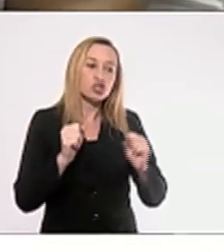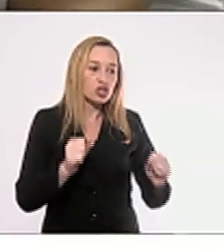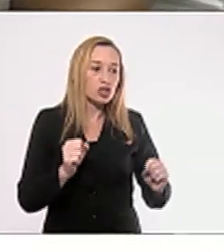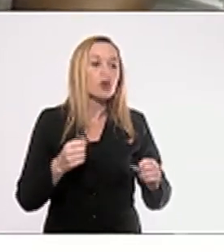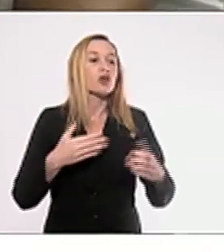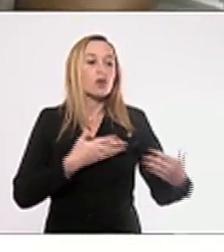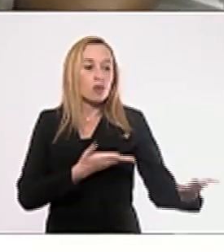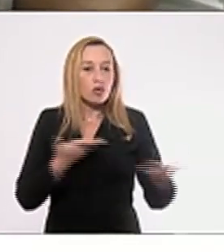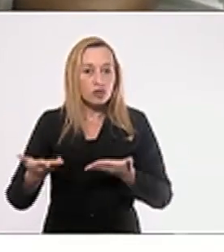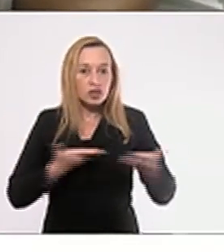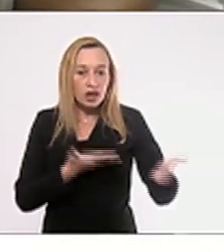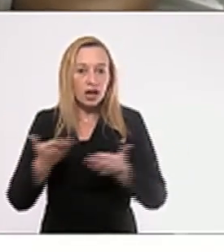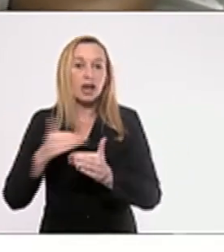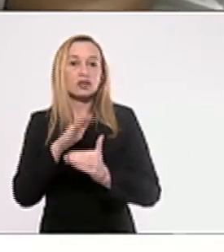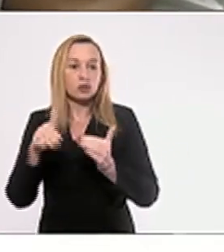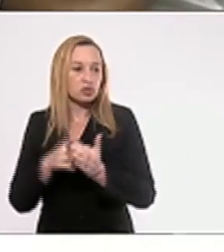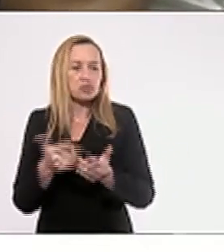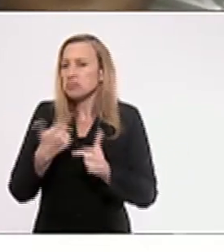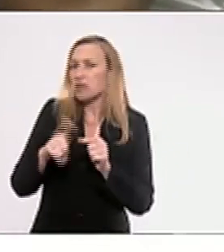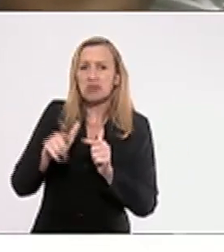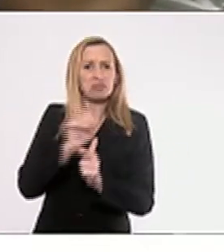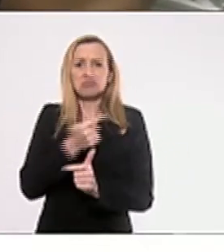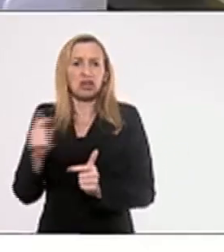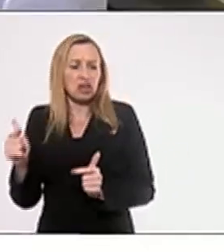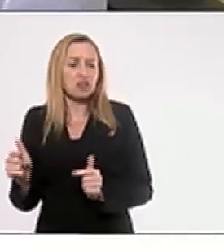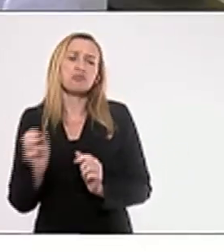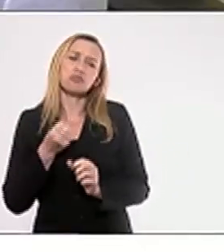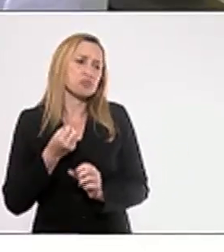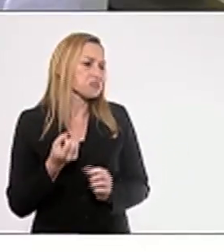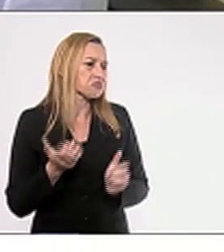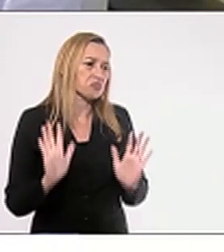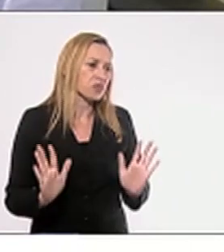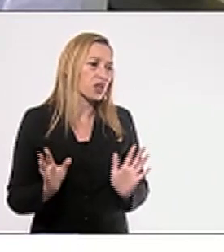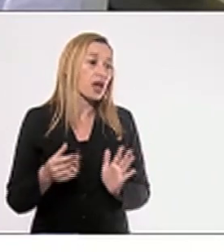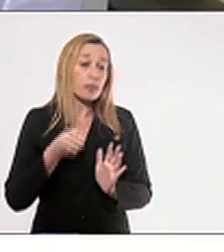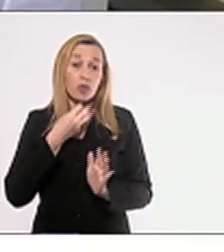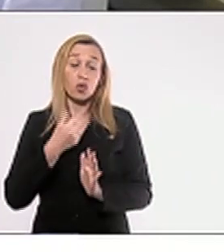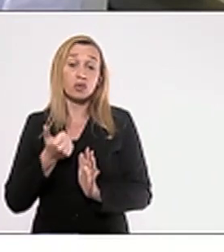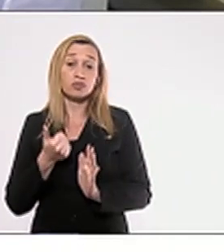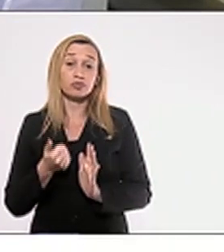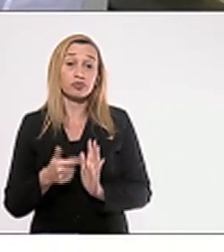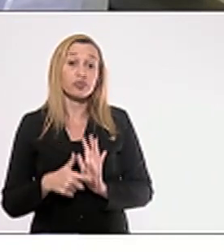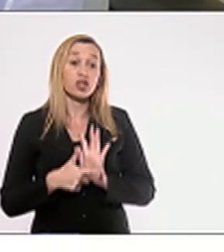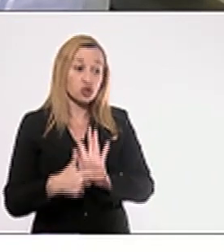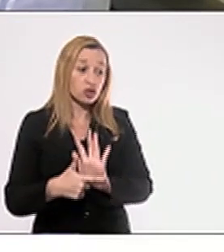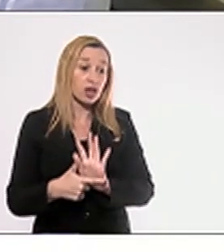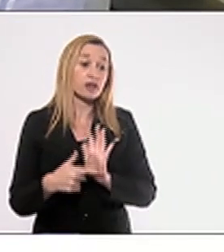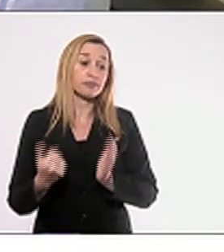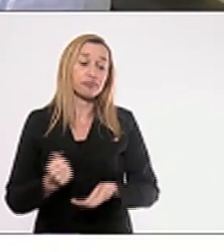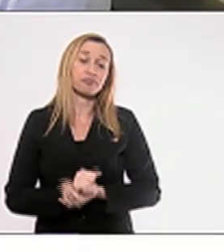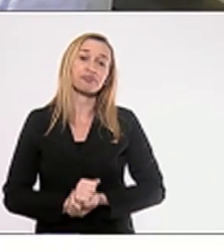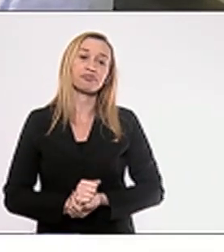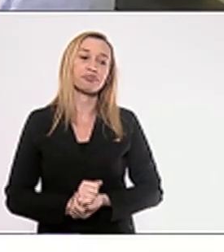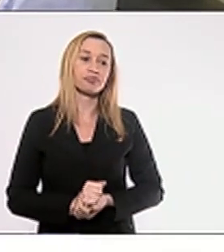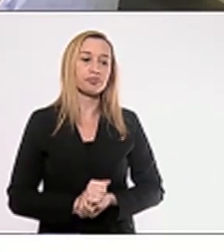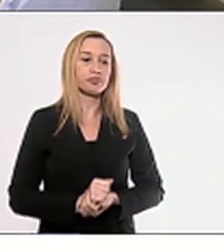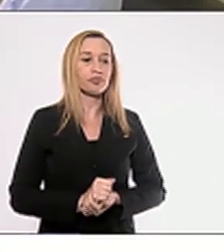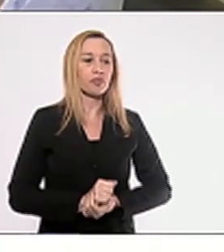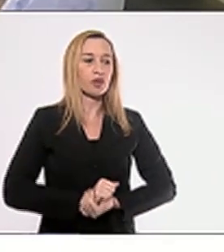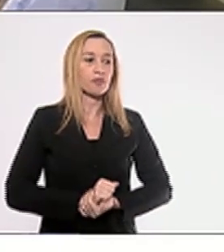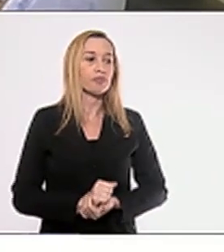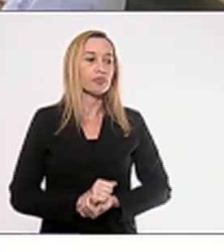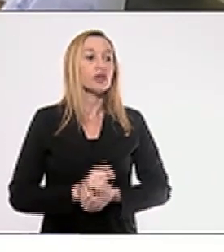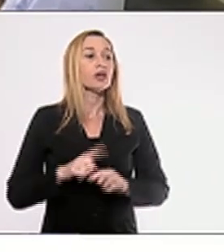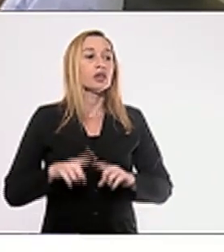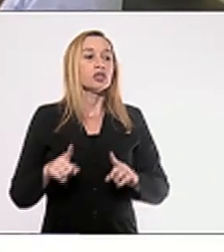senhores e depois com a Não, bancada. claro, sem problema. Se eu for anuído pelos membros da comissão, acho que vai ser profícuo. Mas